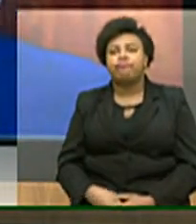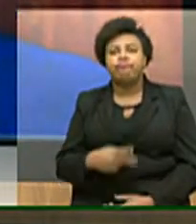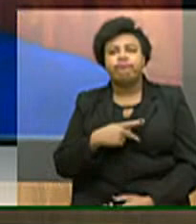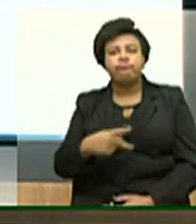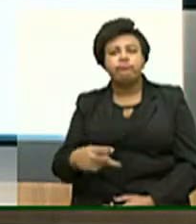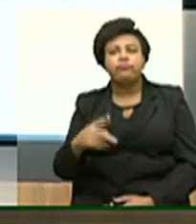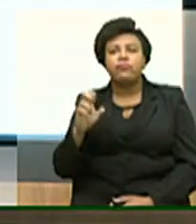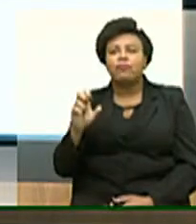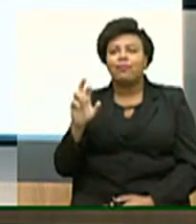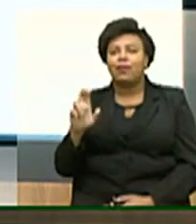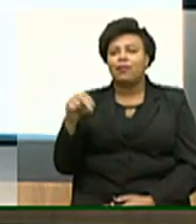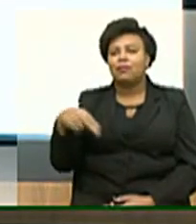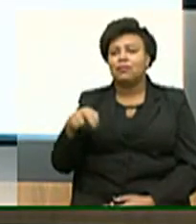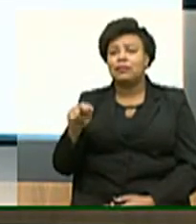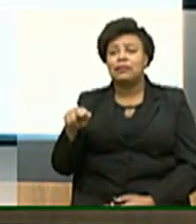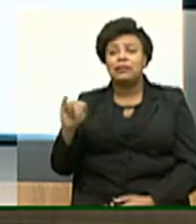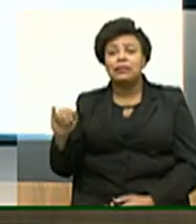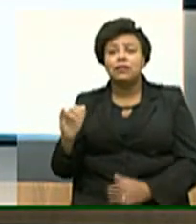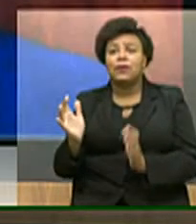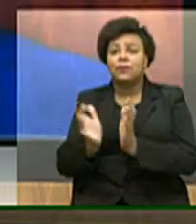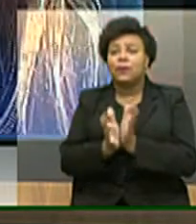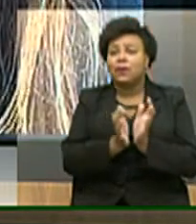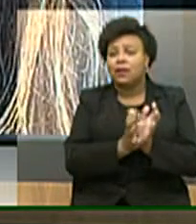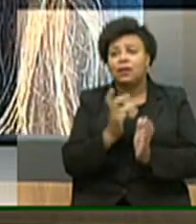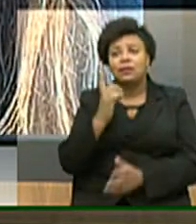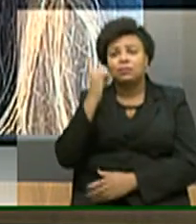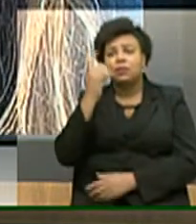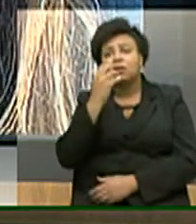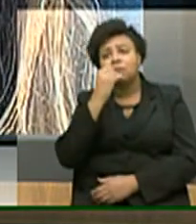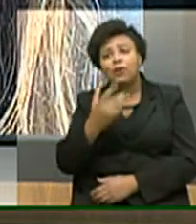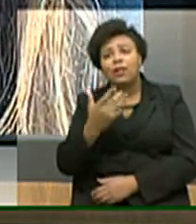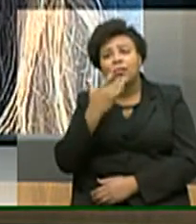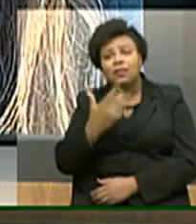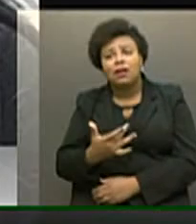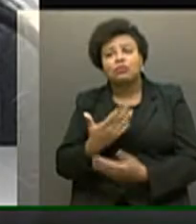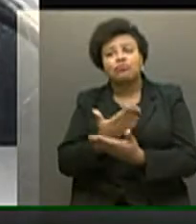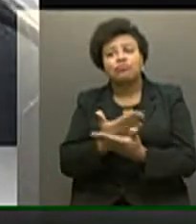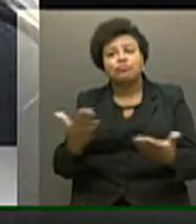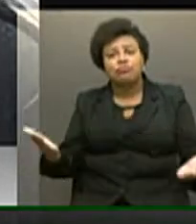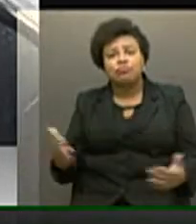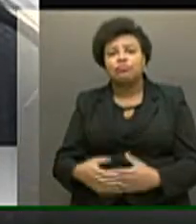Presidente Hernani, colegas deputados, uma boa tarde a todos.